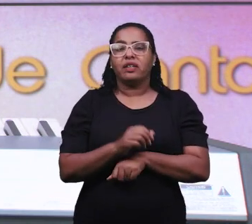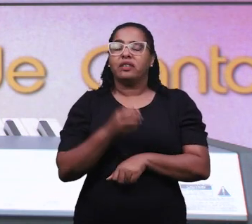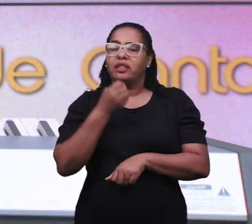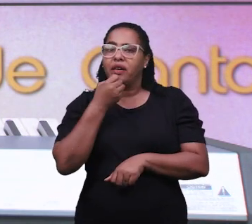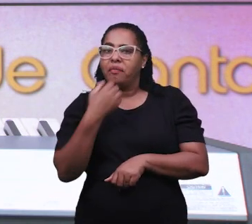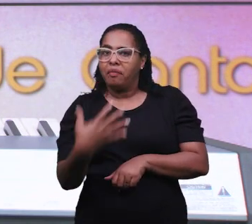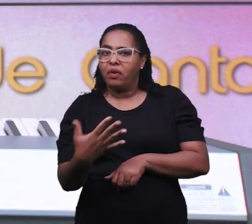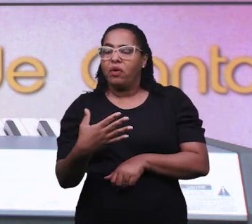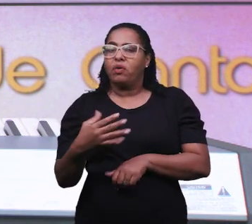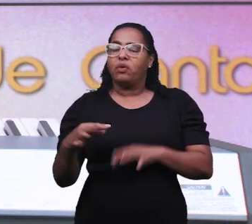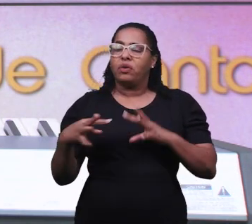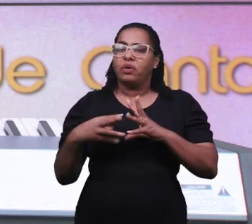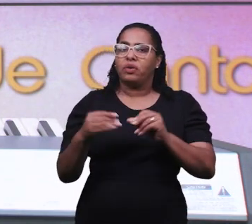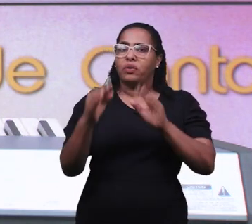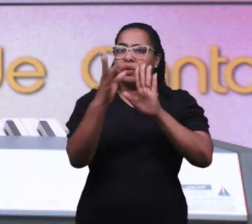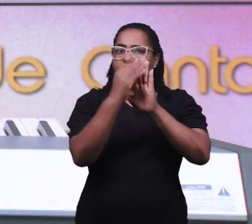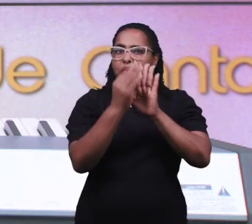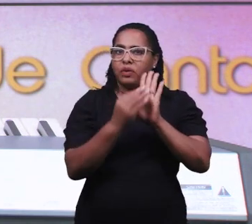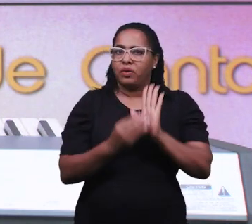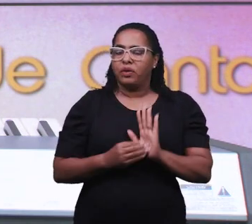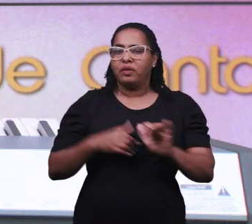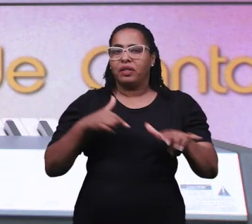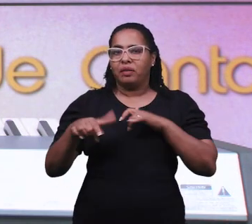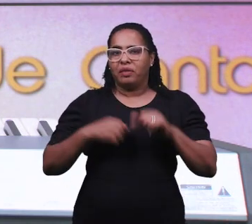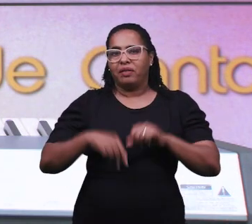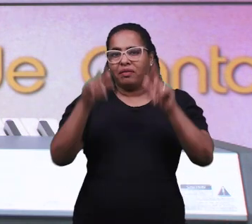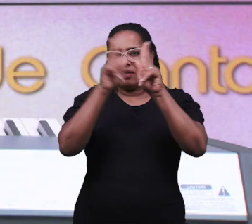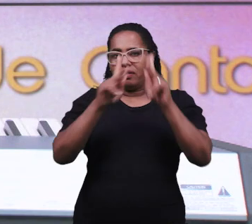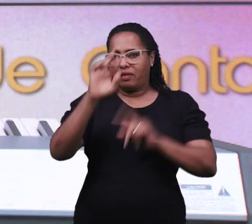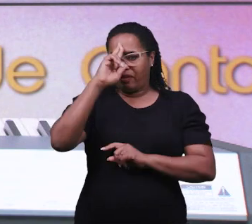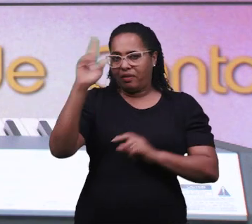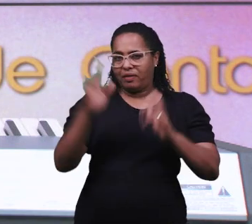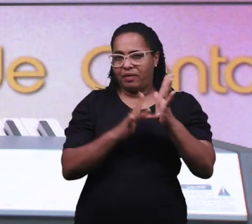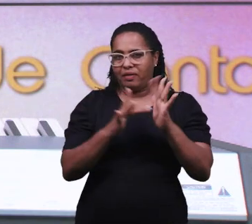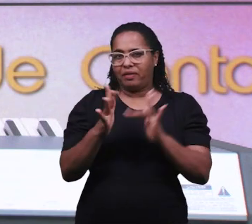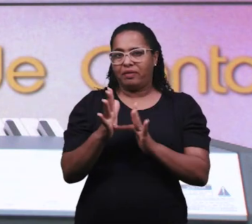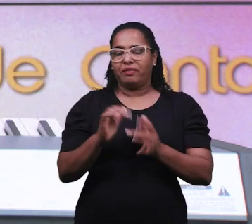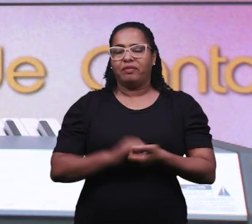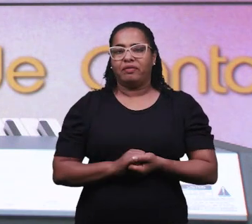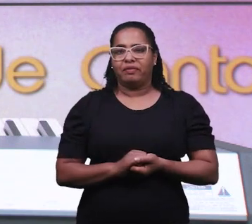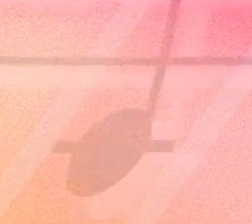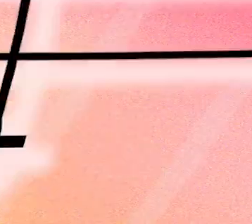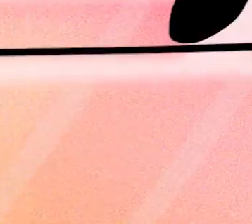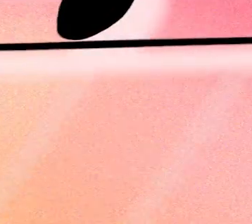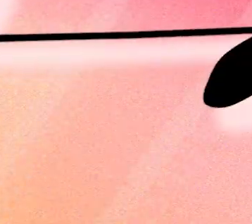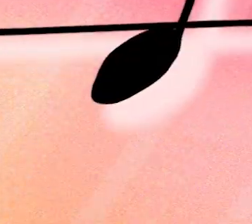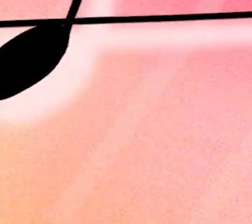muito útil todo o conteúdo que nós temos trabalhado aqui. A paz do Senhor Jesus.